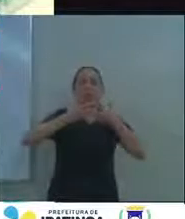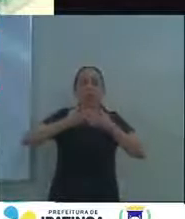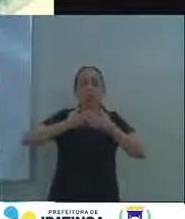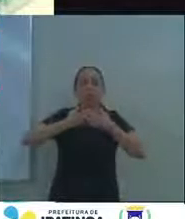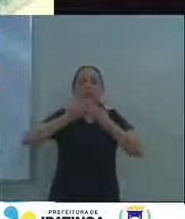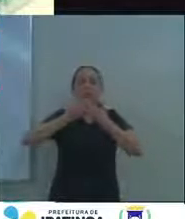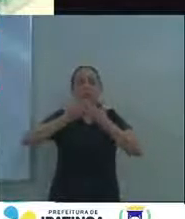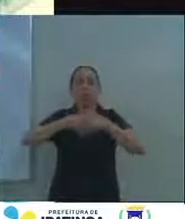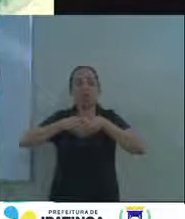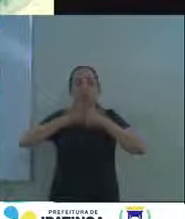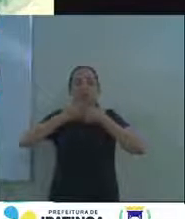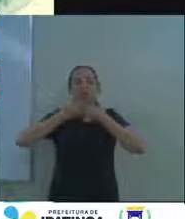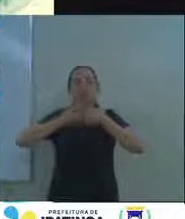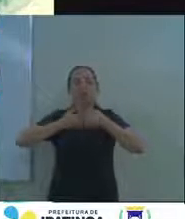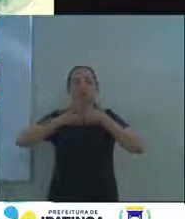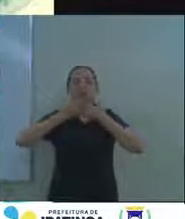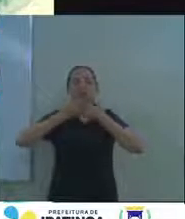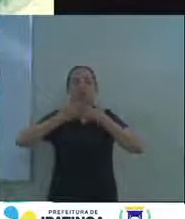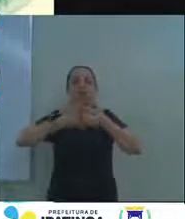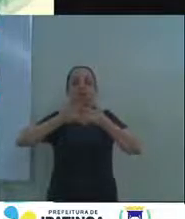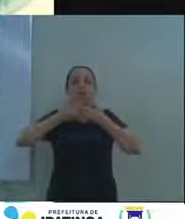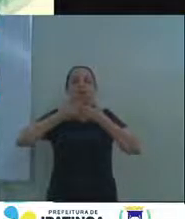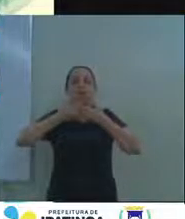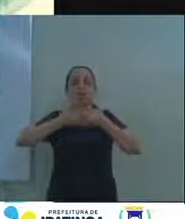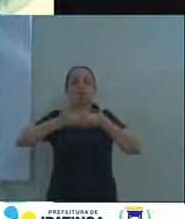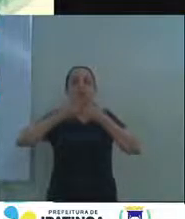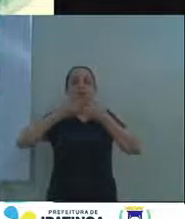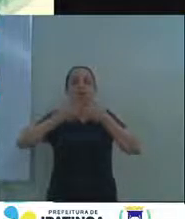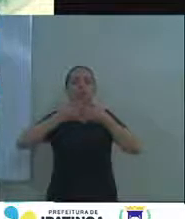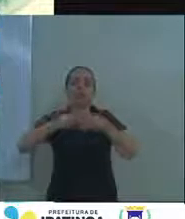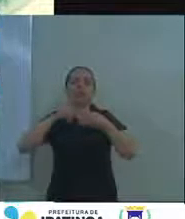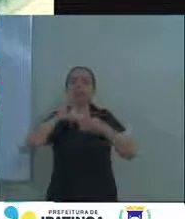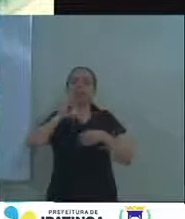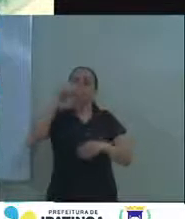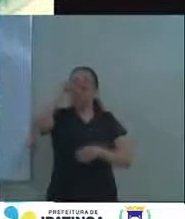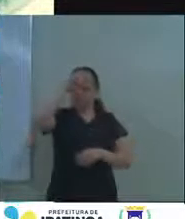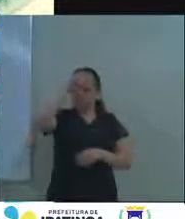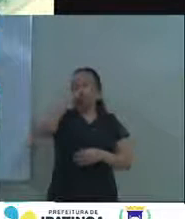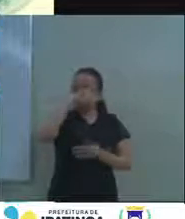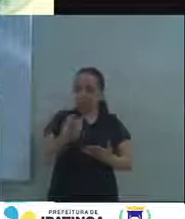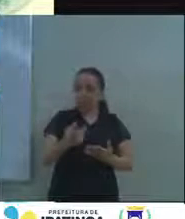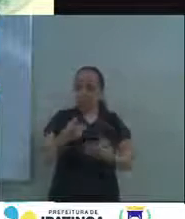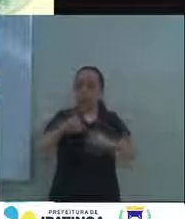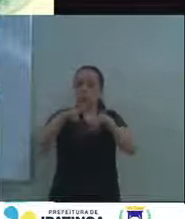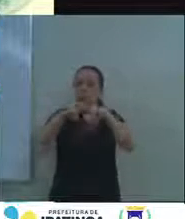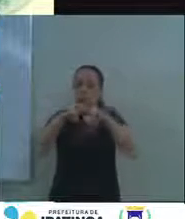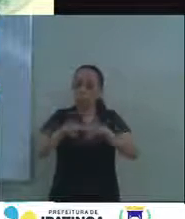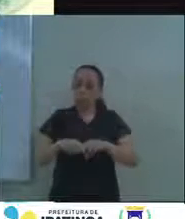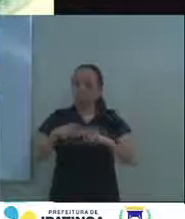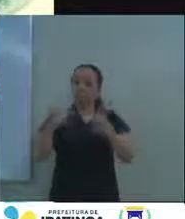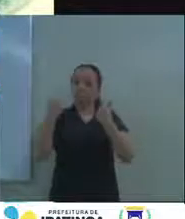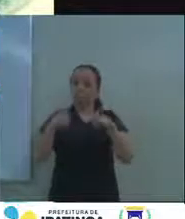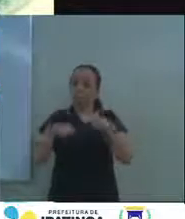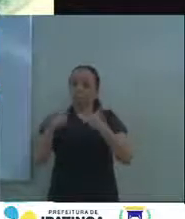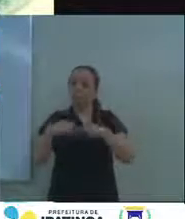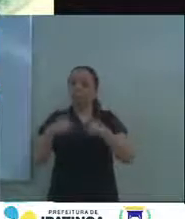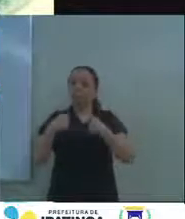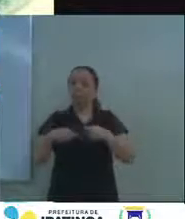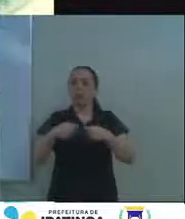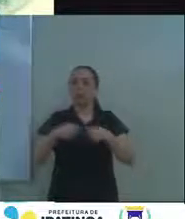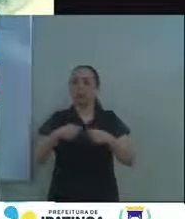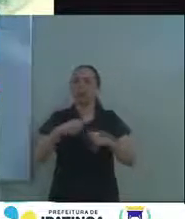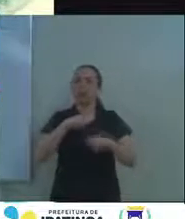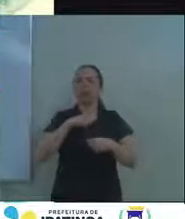vocal. Essa movimentação, ela fica com um atrito muito maior. Então, por isso, eu preciso alongar o meu